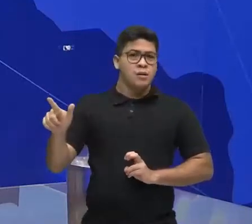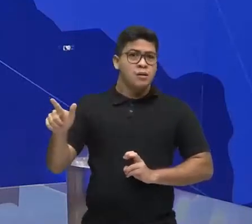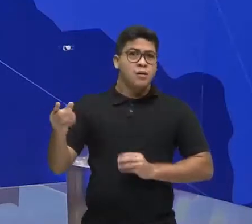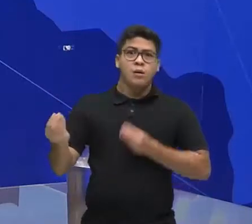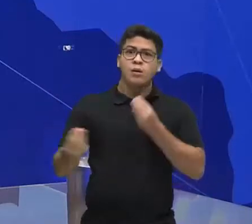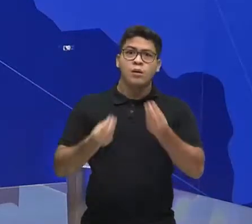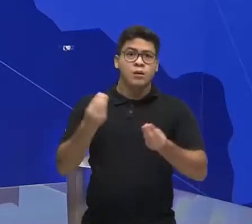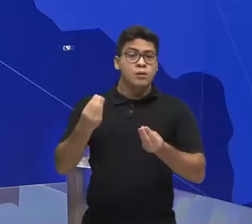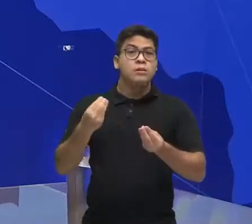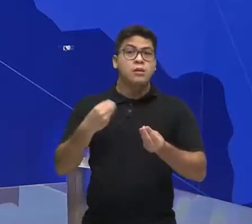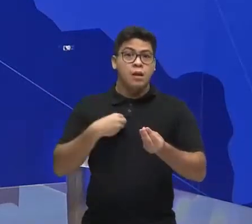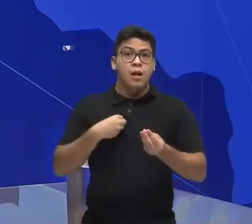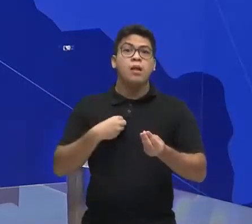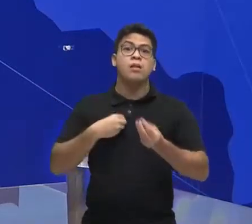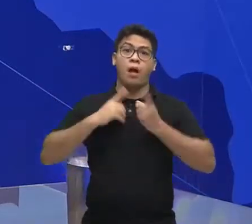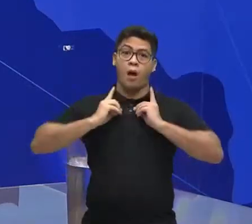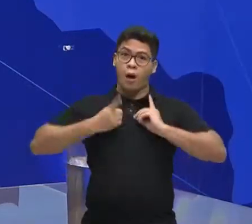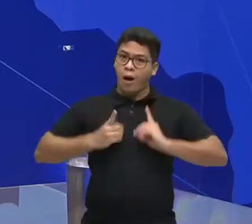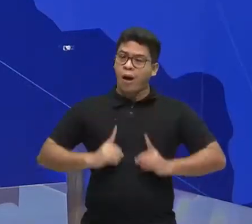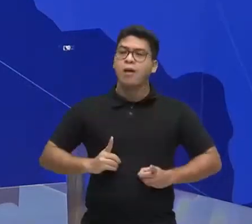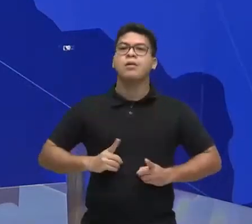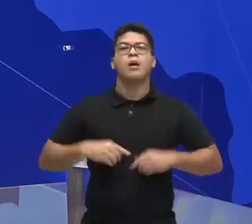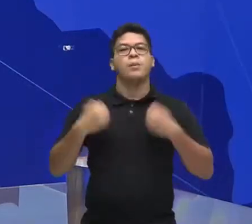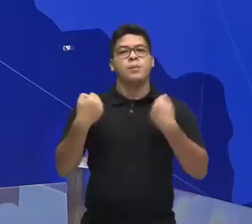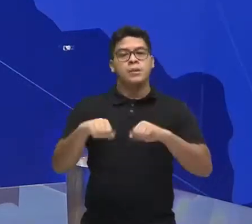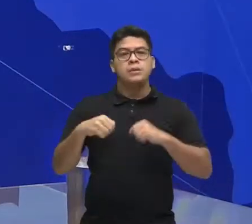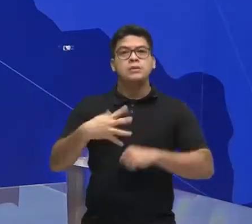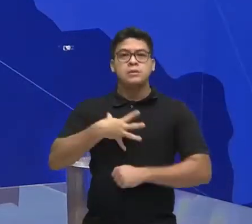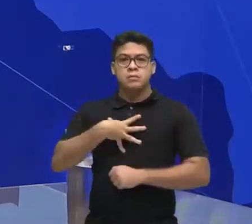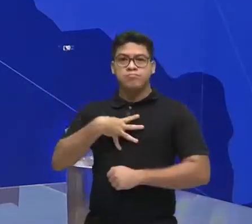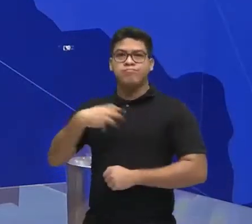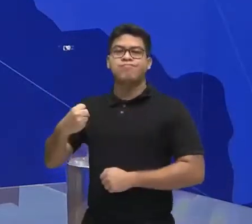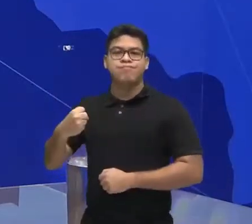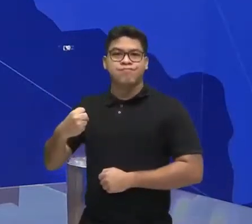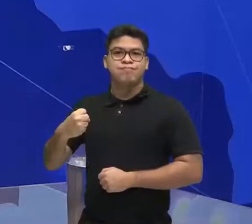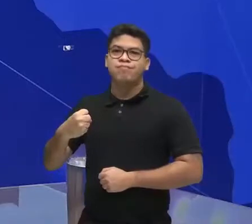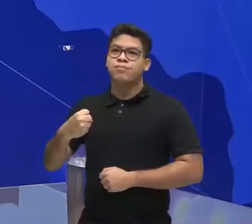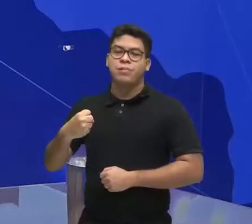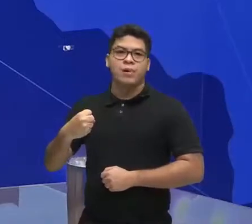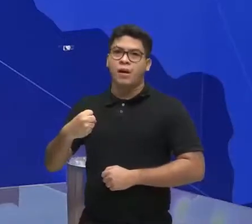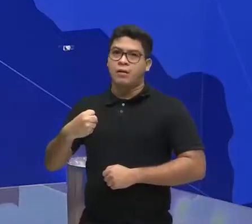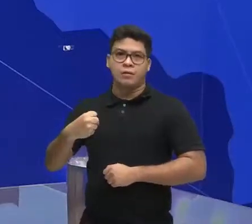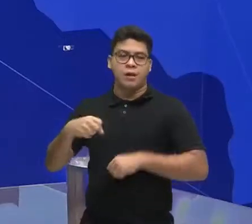traz impactos realmente biológicos e orgânicos, e isso para nós é uma preocupação,